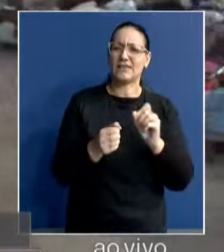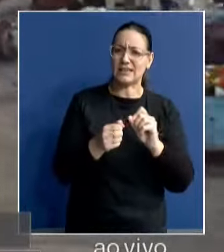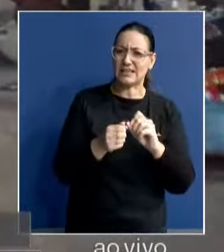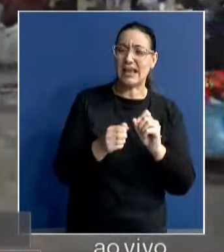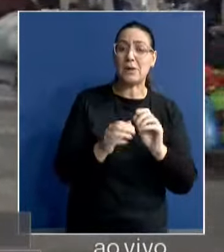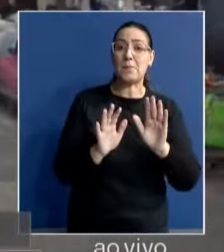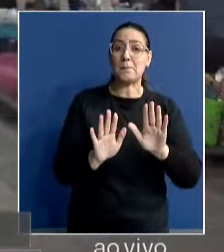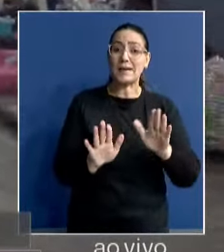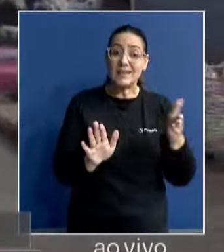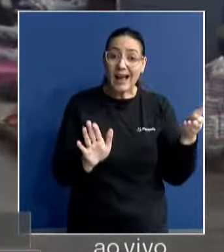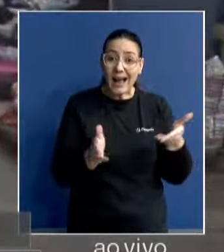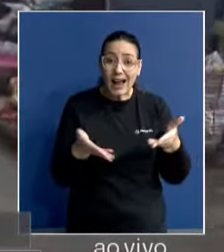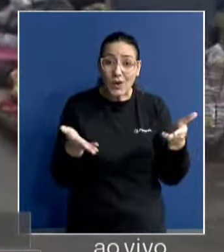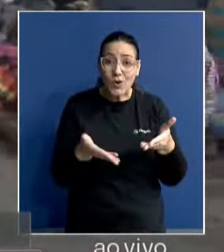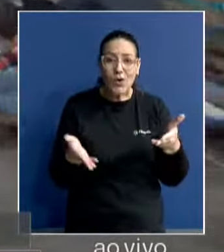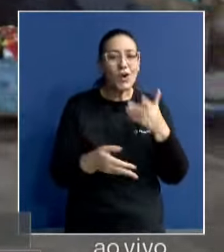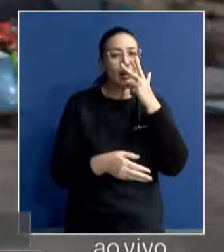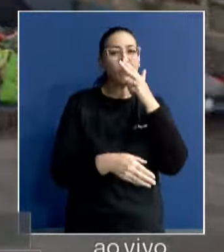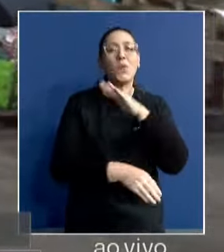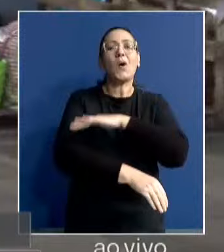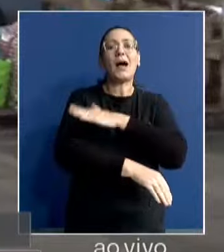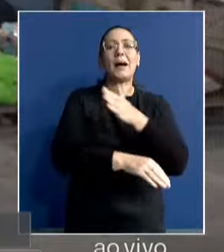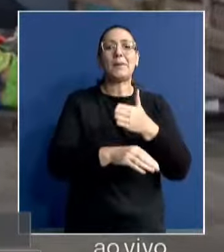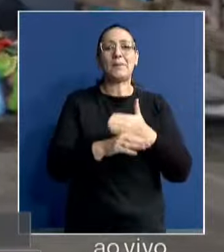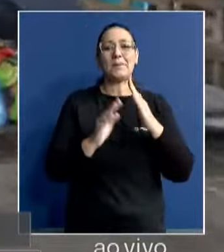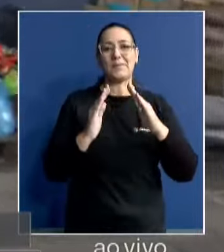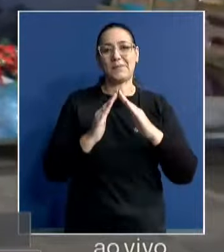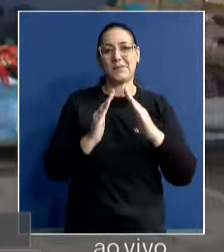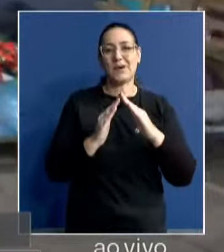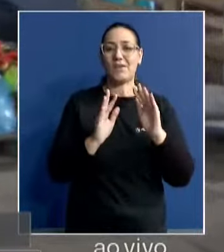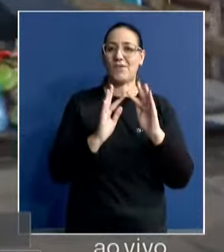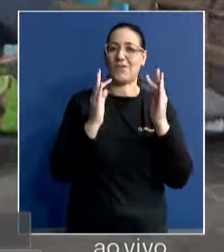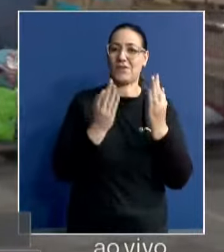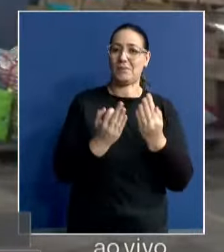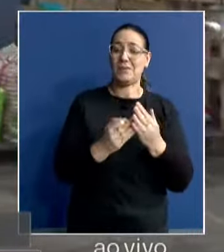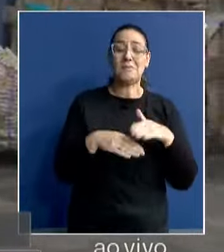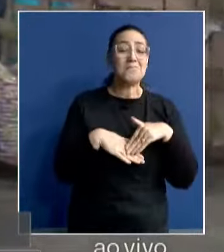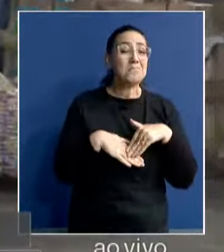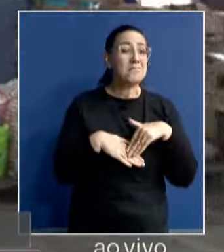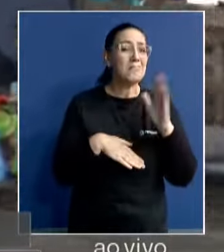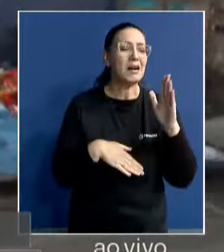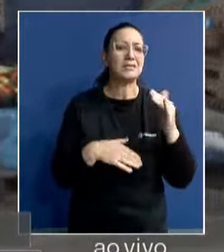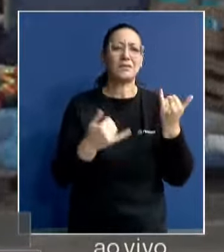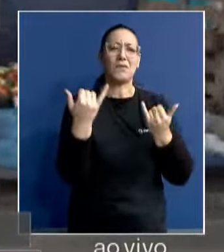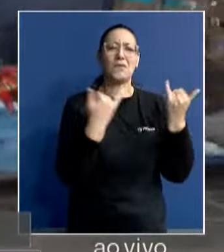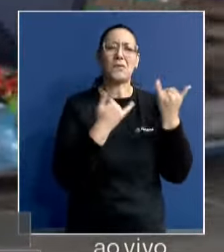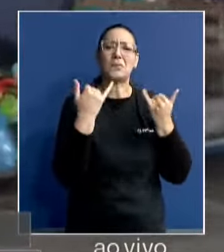está servindo de casas para muitas famílias. O que a gente mais ouve aqui, Mota, nesse primeiro